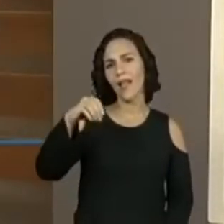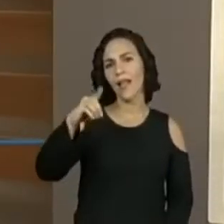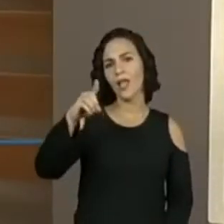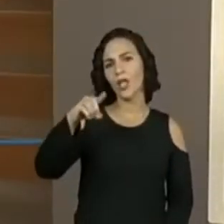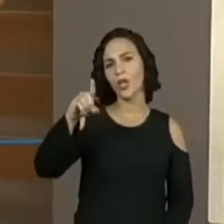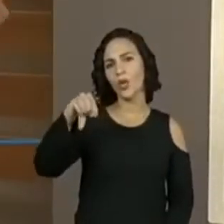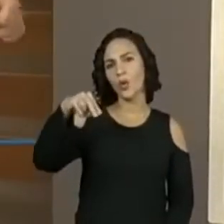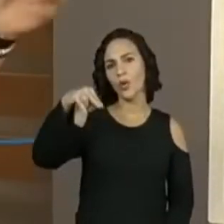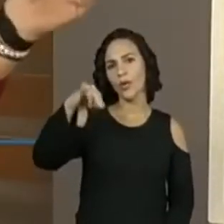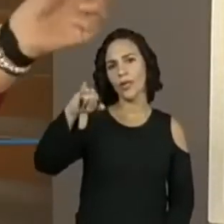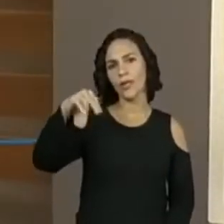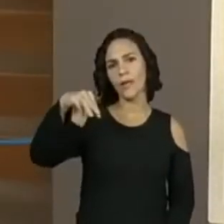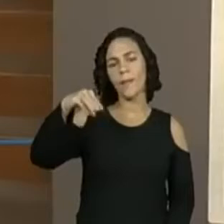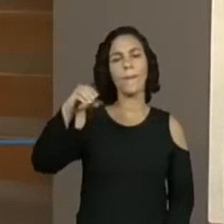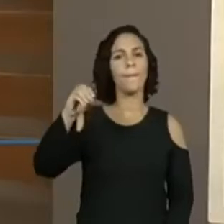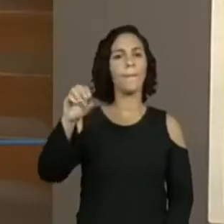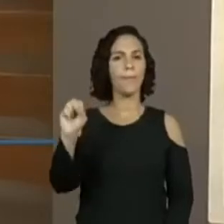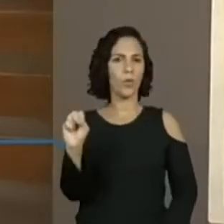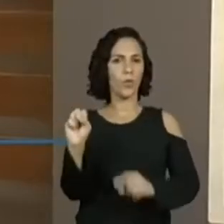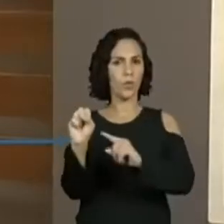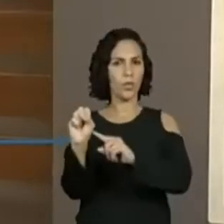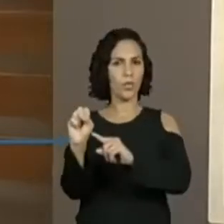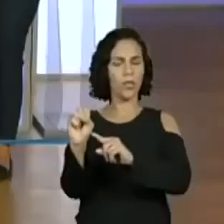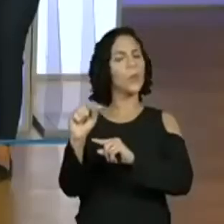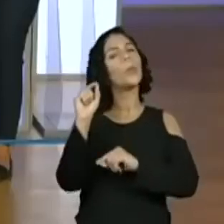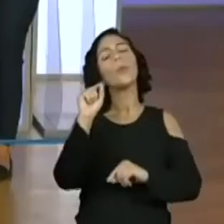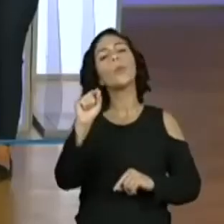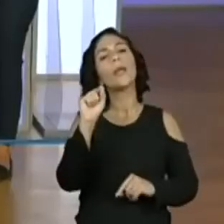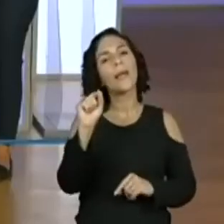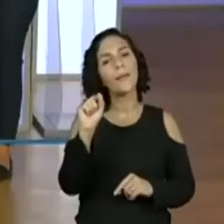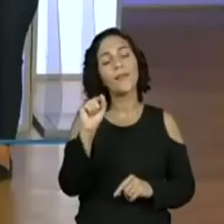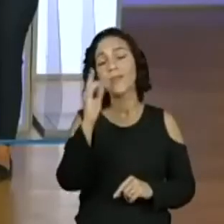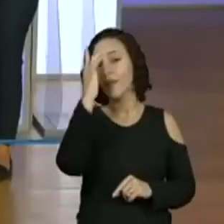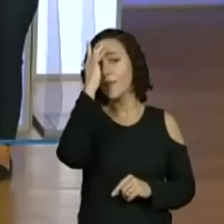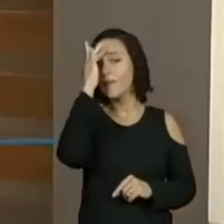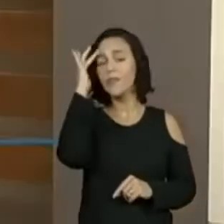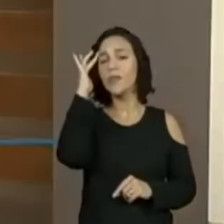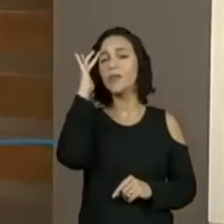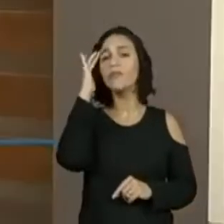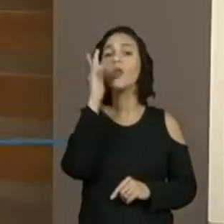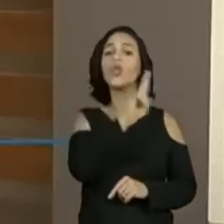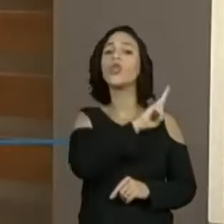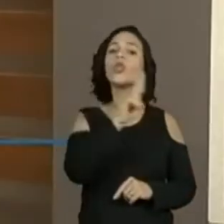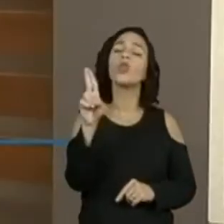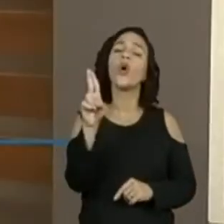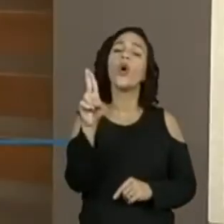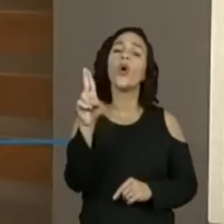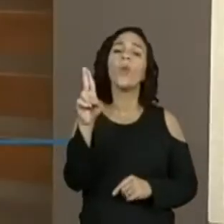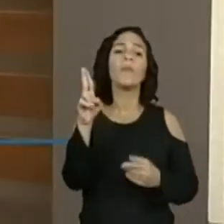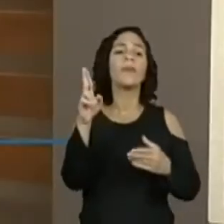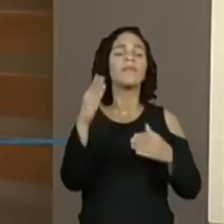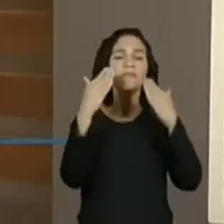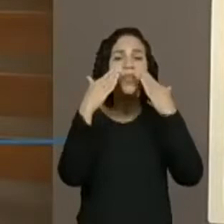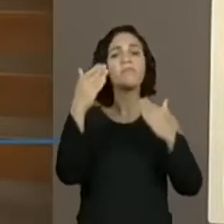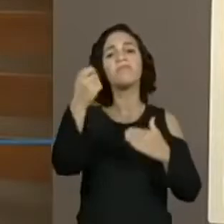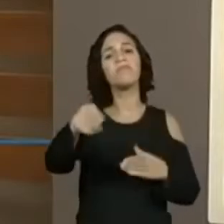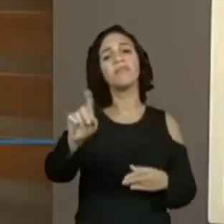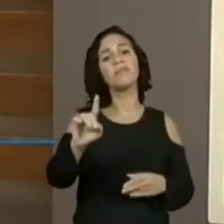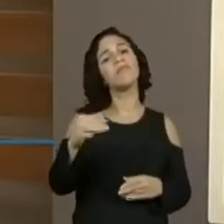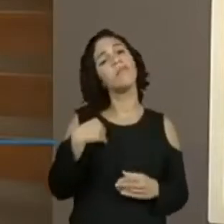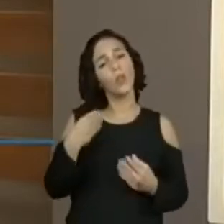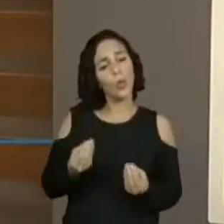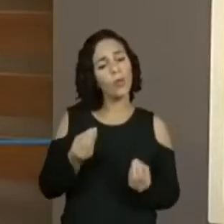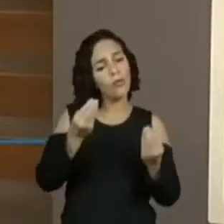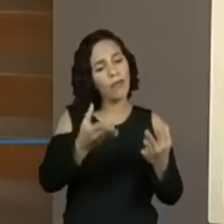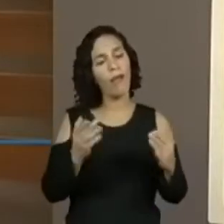saia. E esse é o cuidado da foto estar desse jeito, porque eram pessoas que não queriam ser identificadas. Então eles quiseram doar o